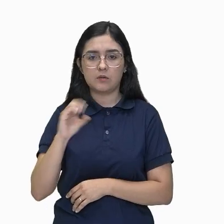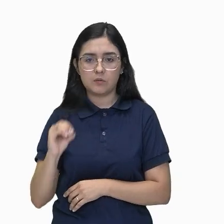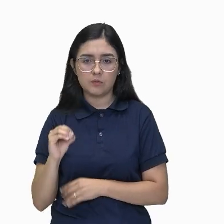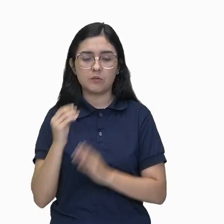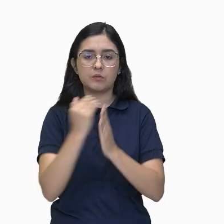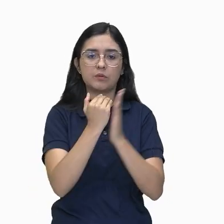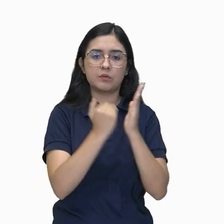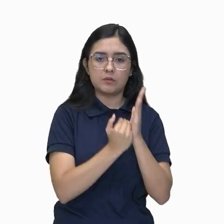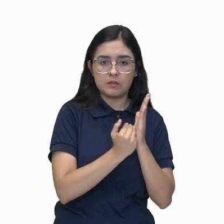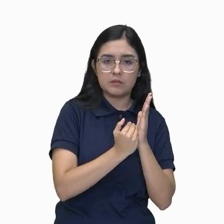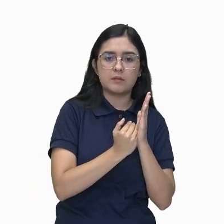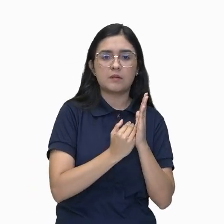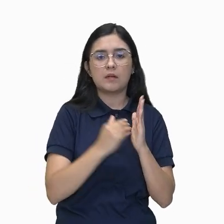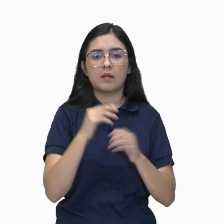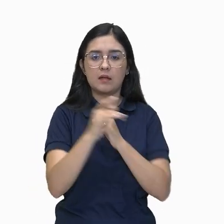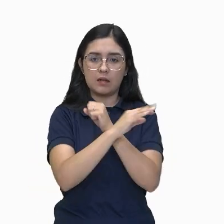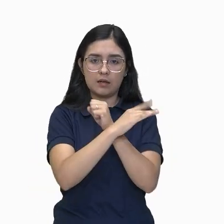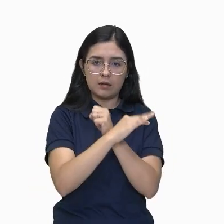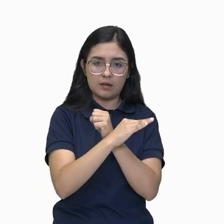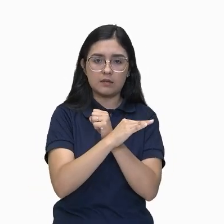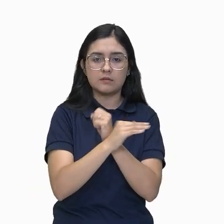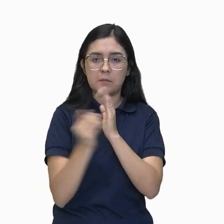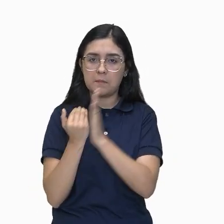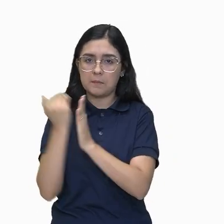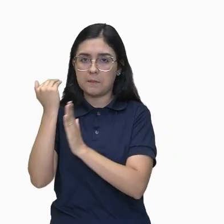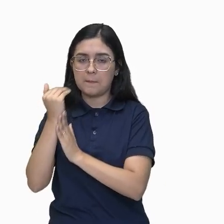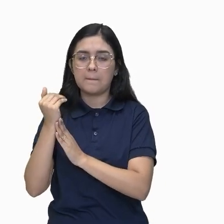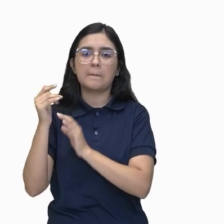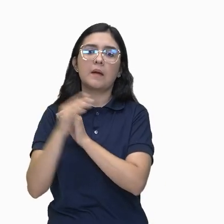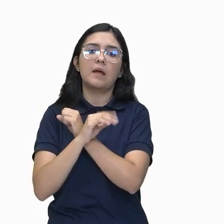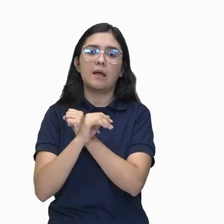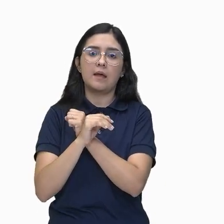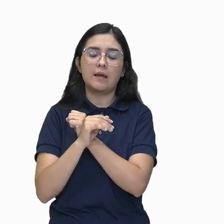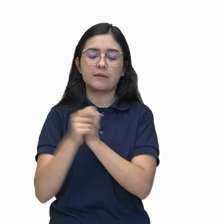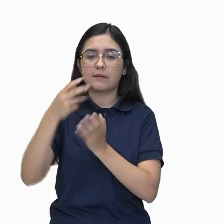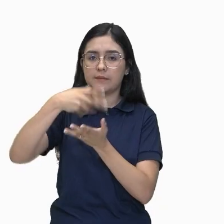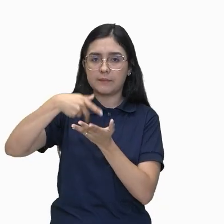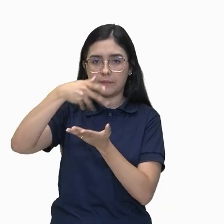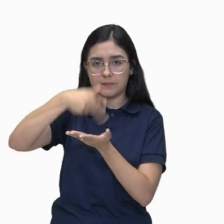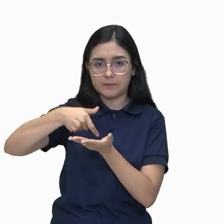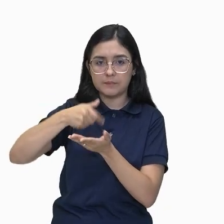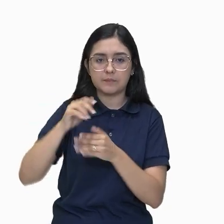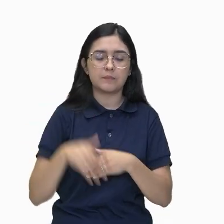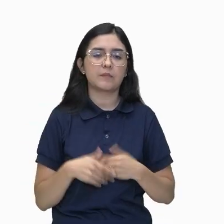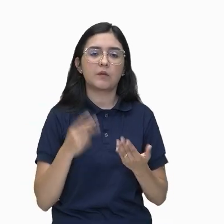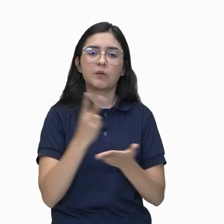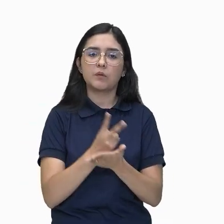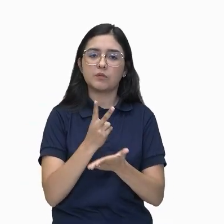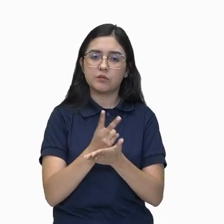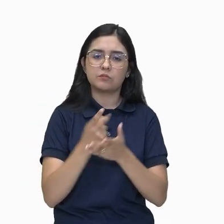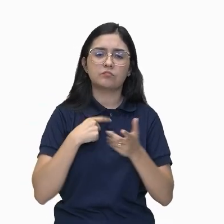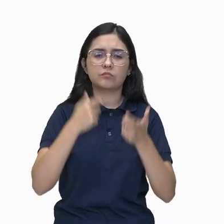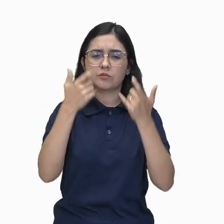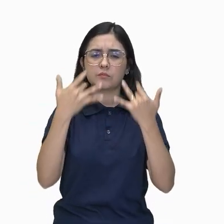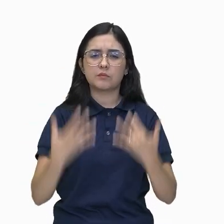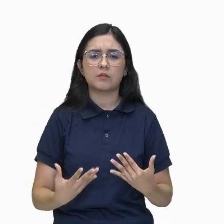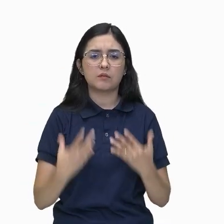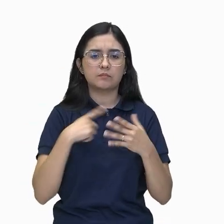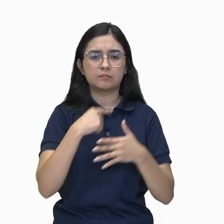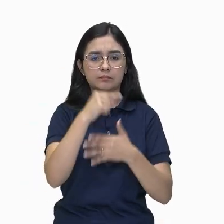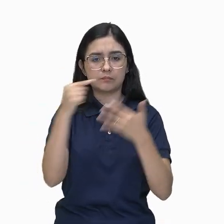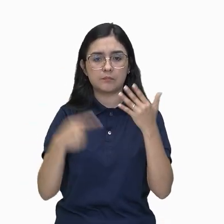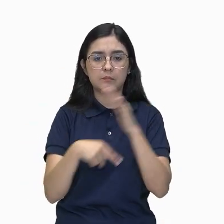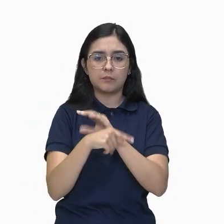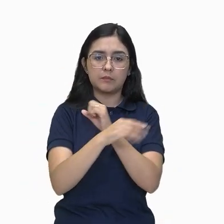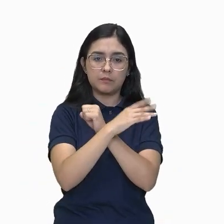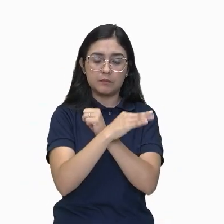e maior que 7, uma base. E continuando a falar de propriedade dos ácidos, os ácidos, quando eles